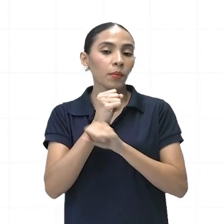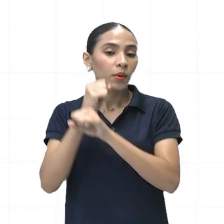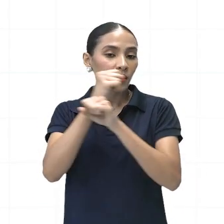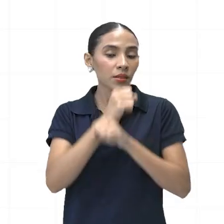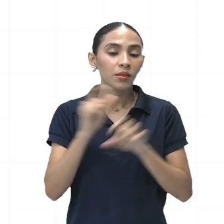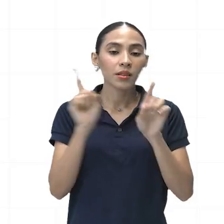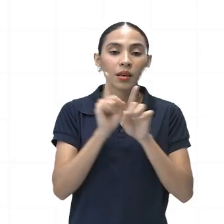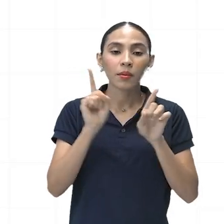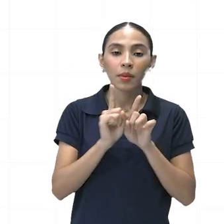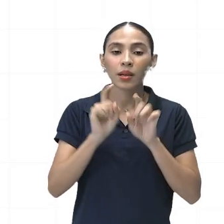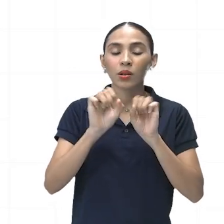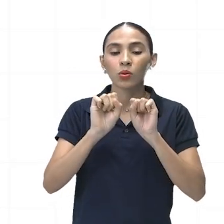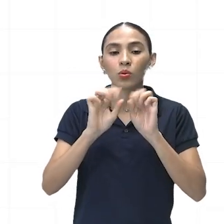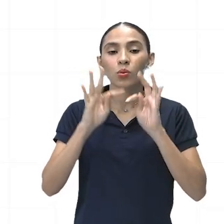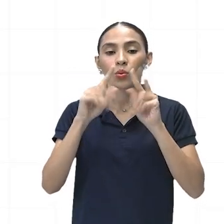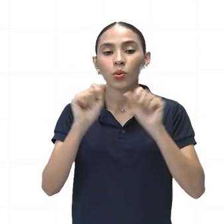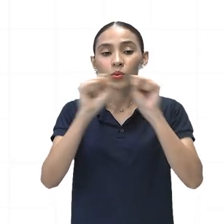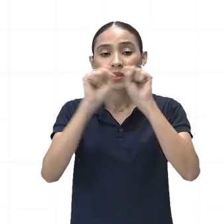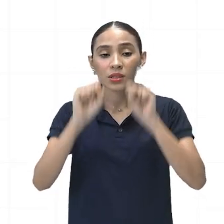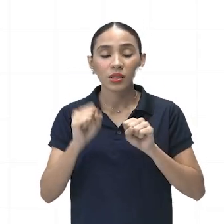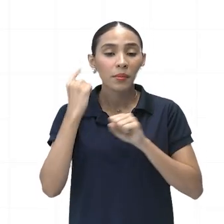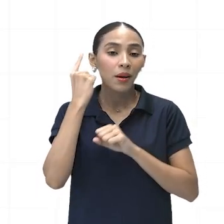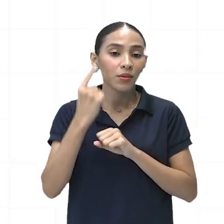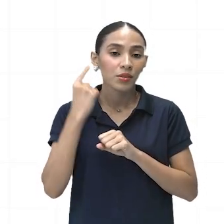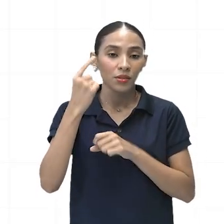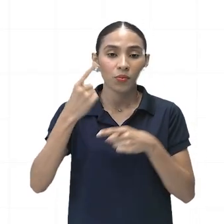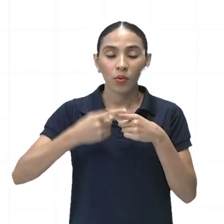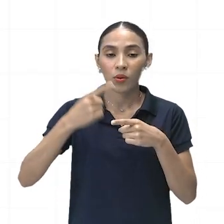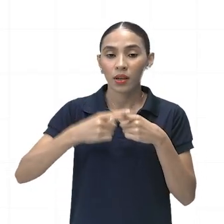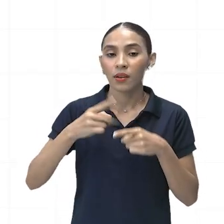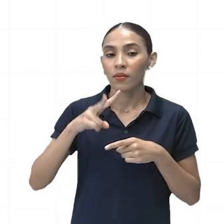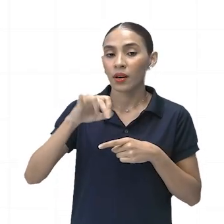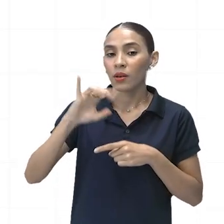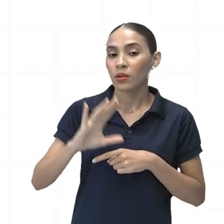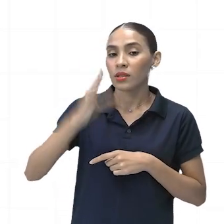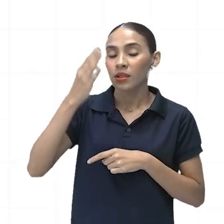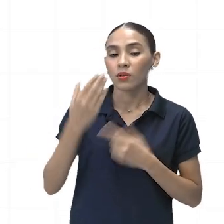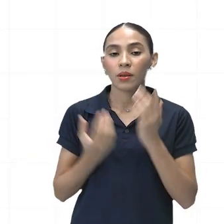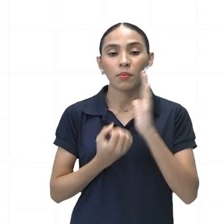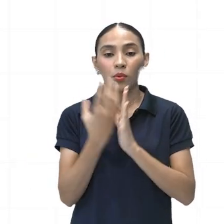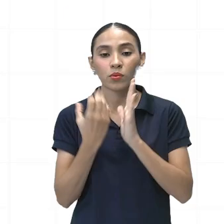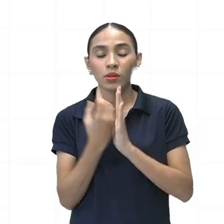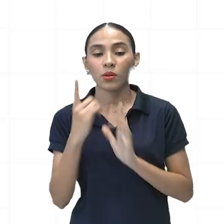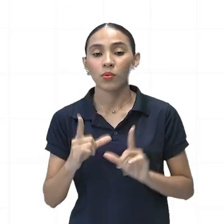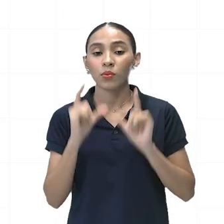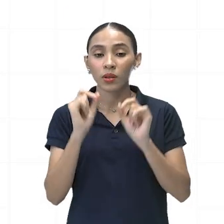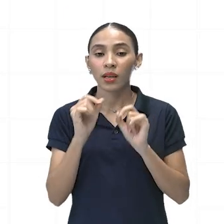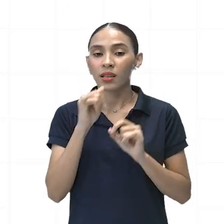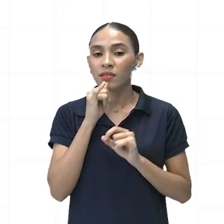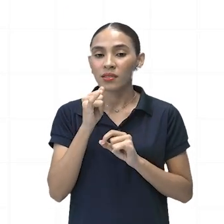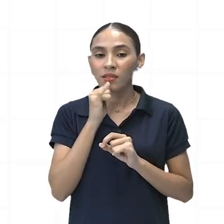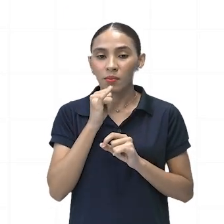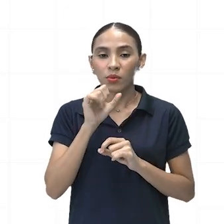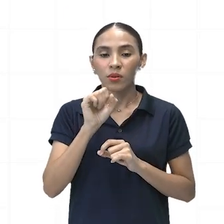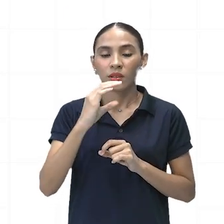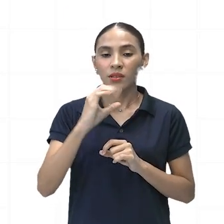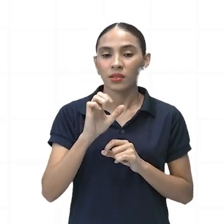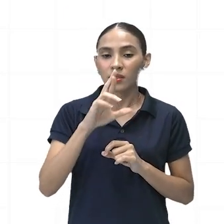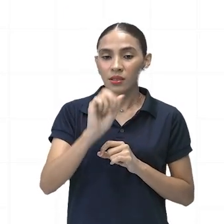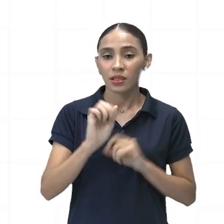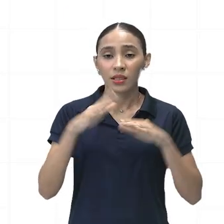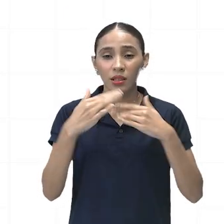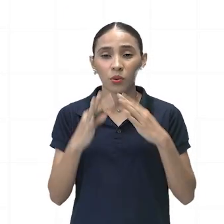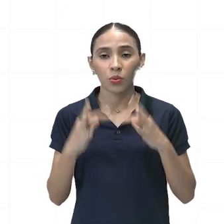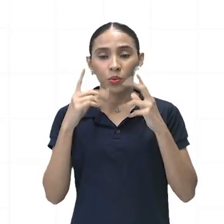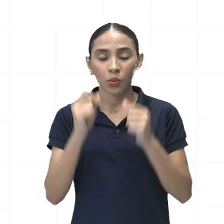também todo o sistema auditivo, porque é nessa região que ocorre, então, a produção de cera. Então, toda essa